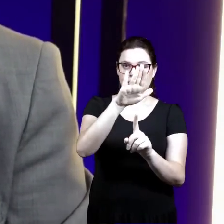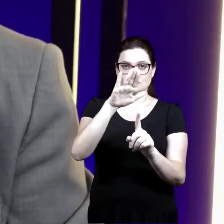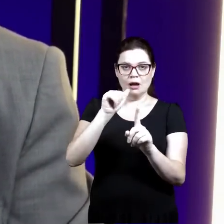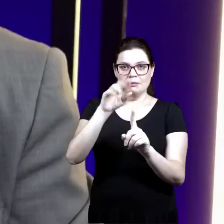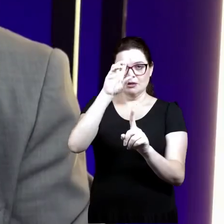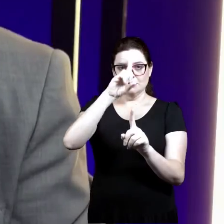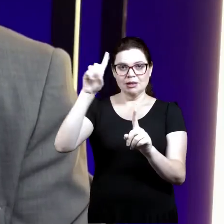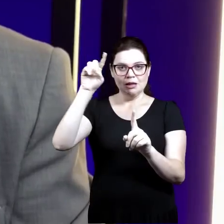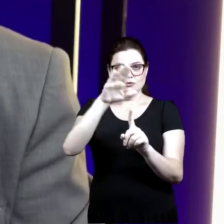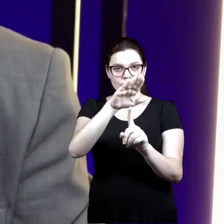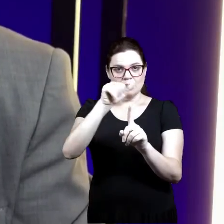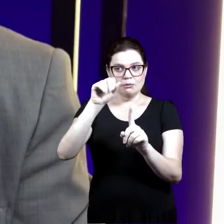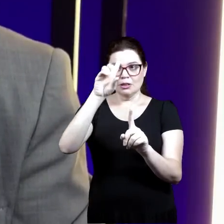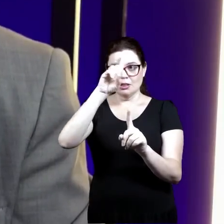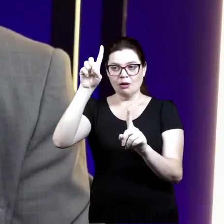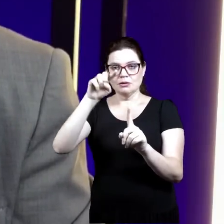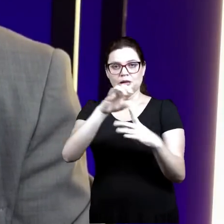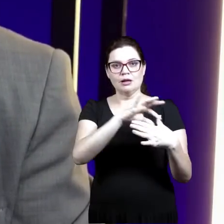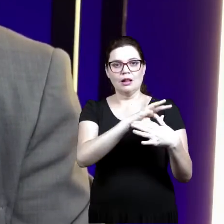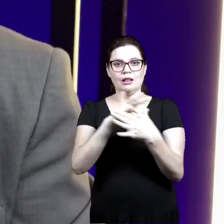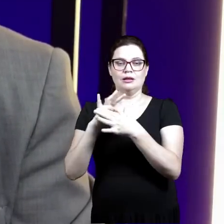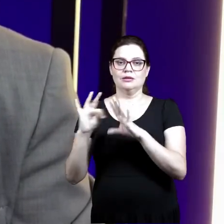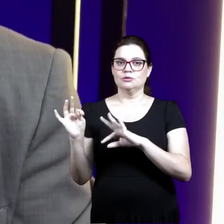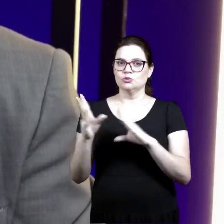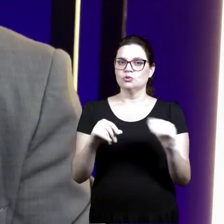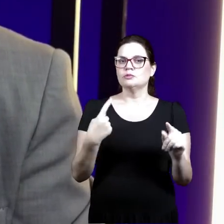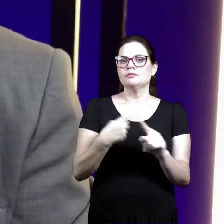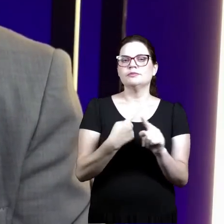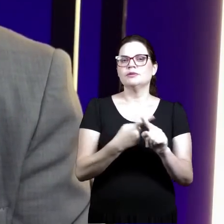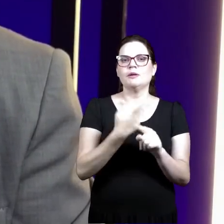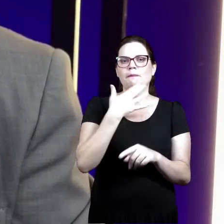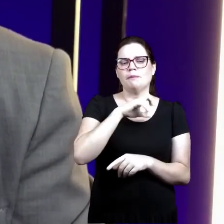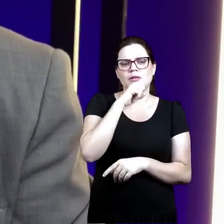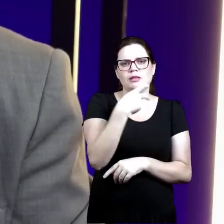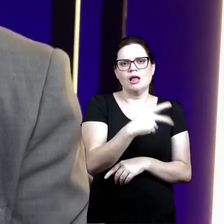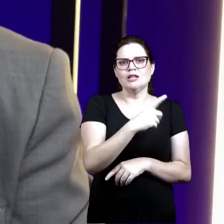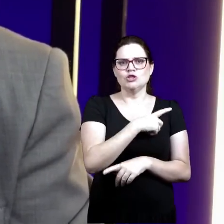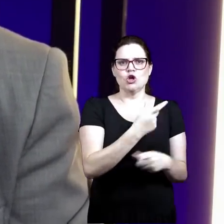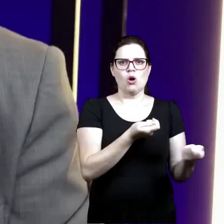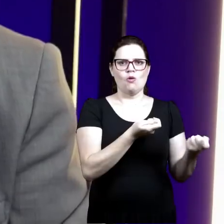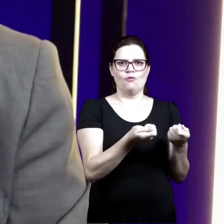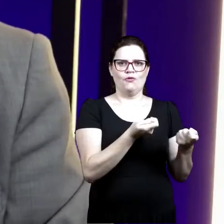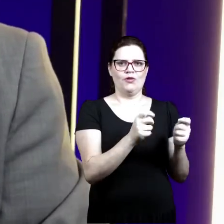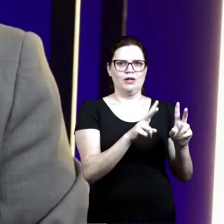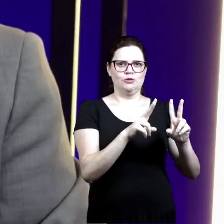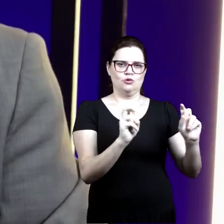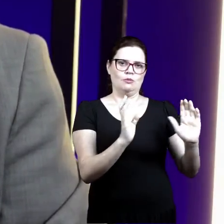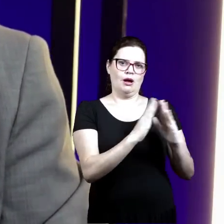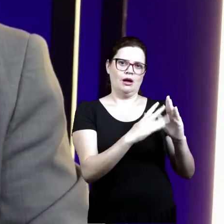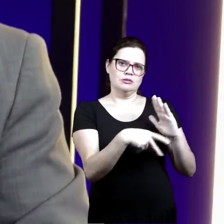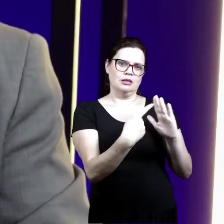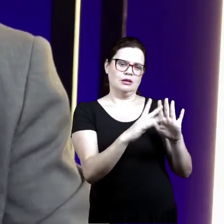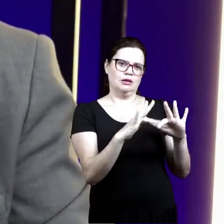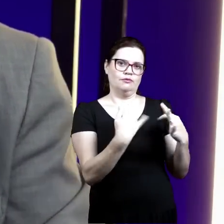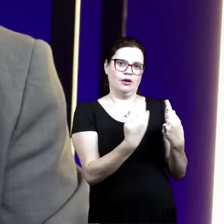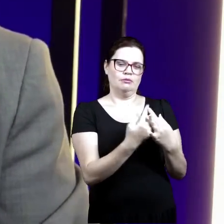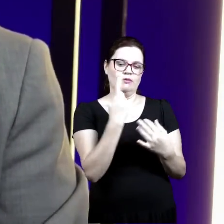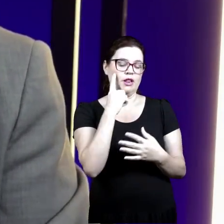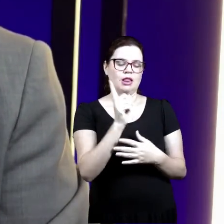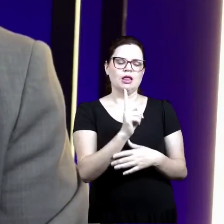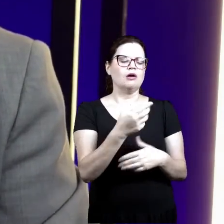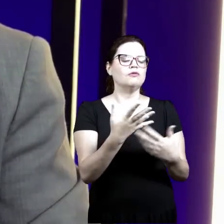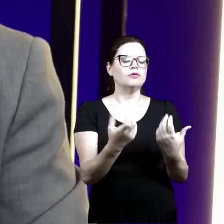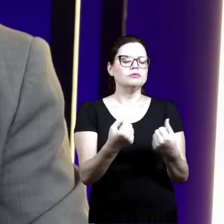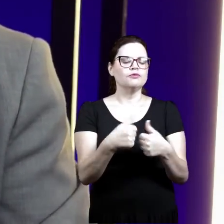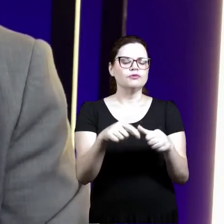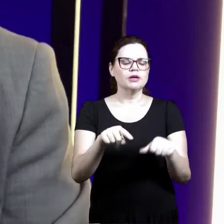por Deus. Porque, por exemplo, Terá, ele tinha um governo sobre a vida de Abrão. Terá fala, não, Sim. nós vamos ficar em